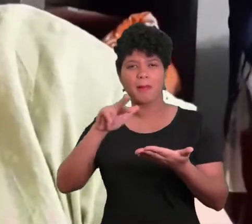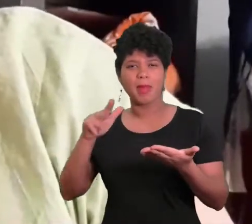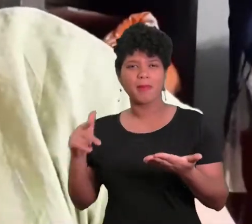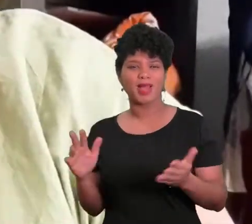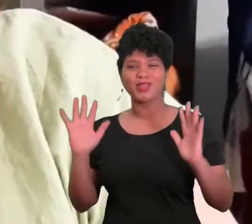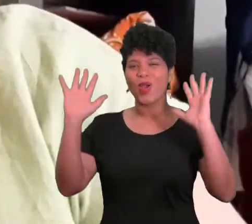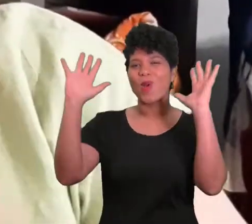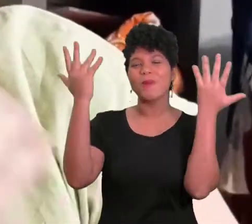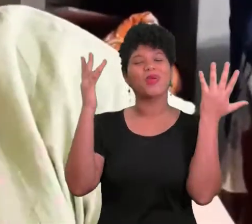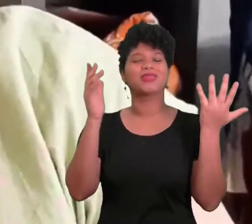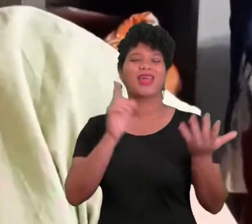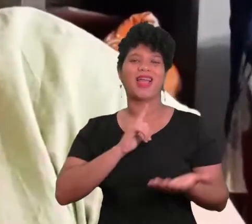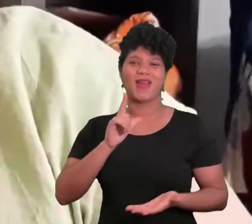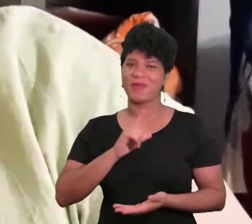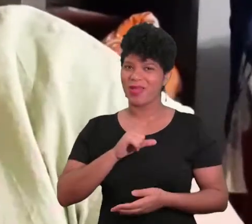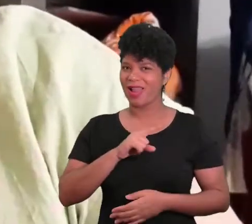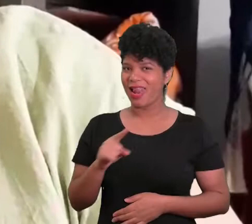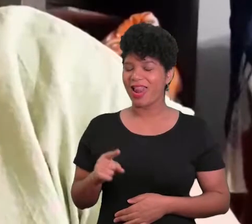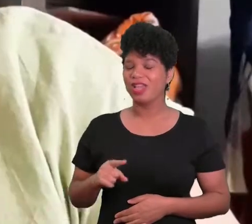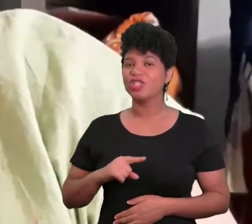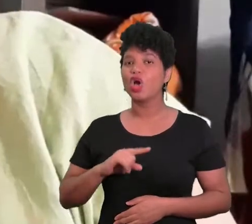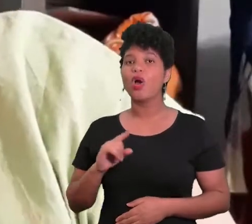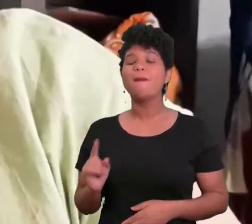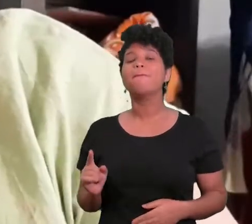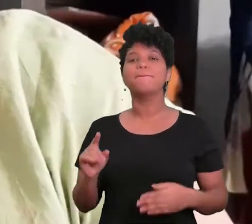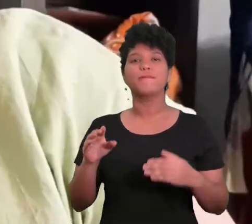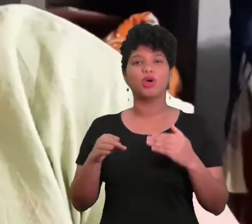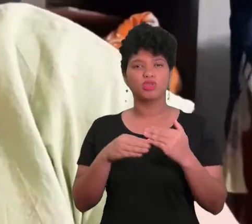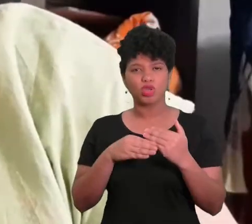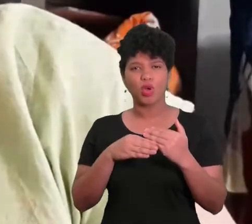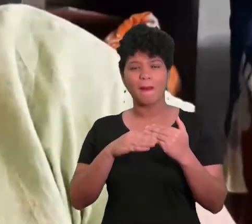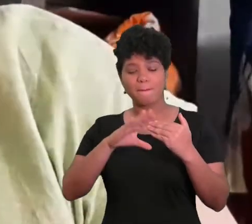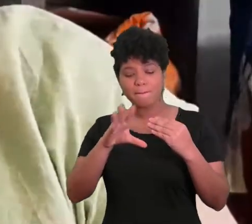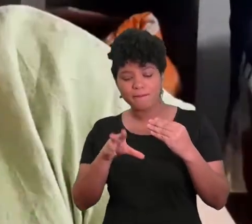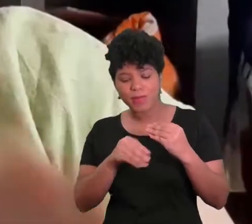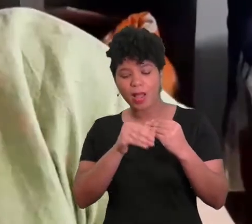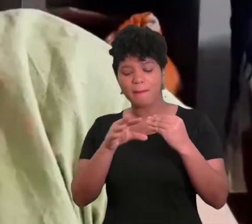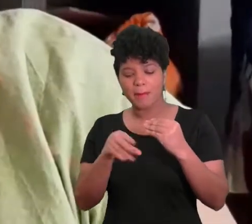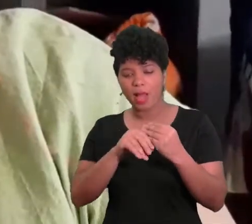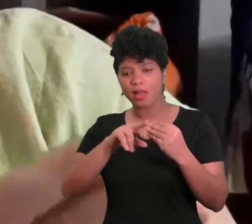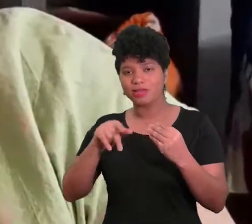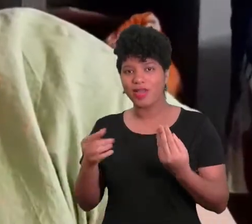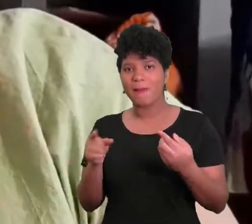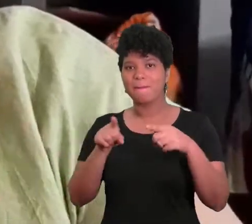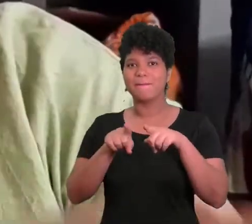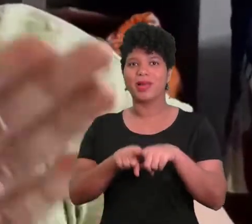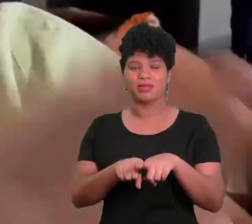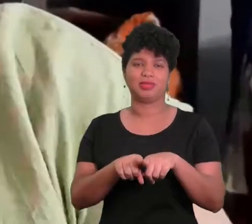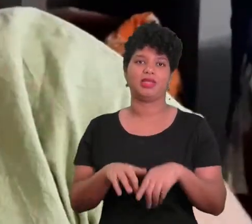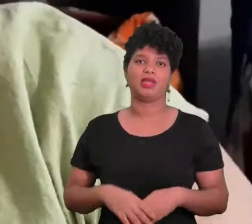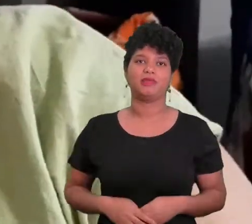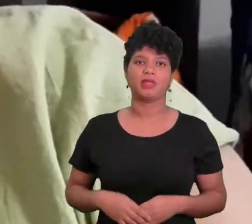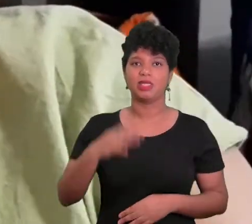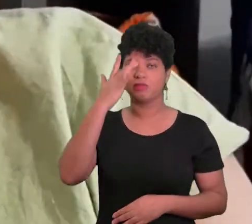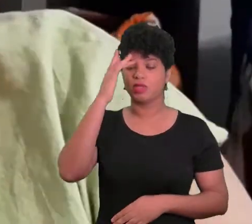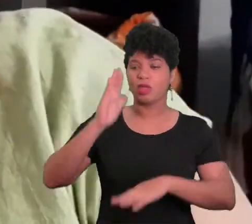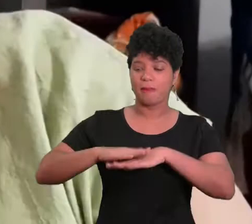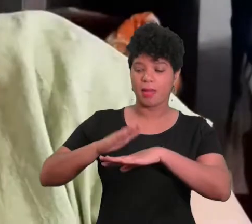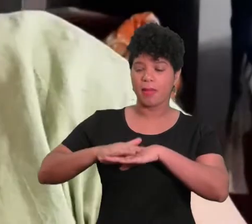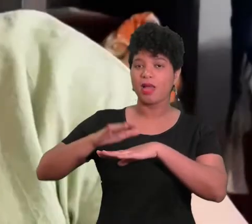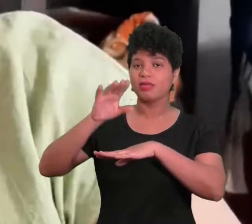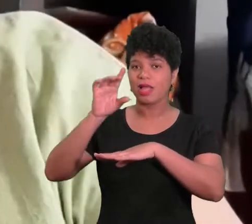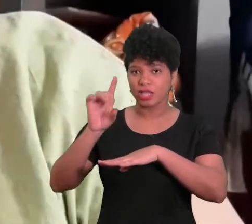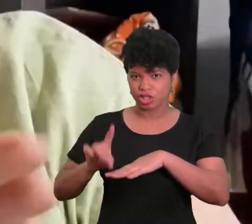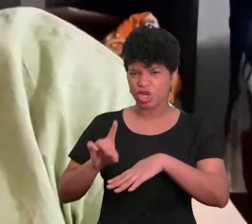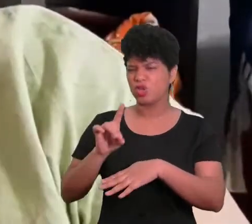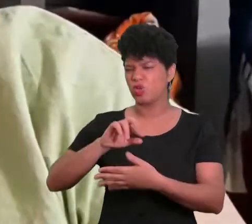shows musicais nessa coparceria que nos honra muito com o pessoal que está produzindo o primeiro